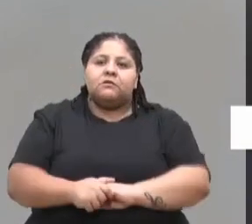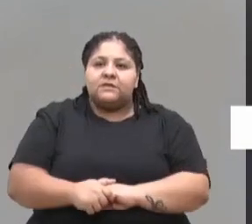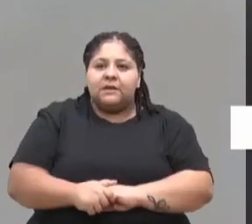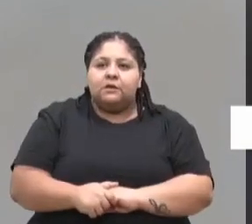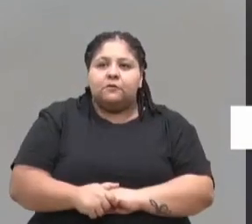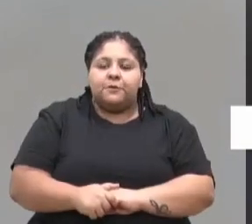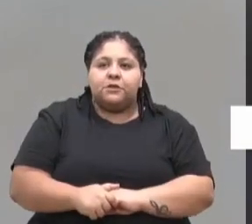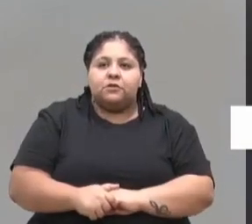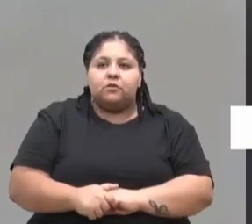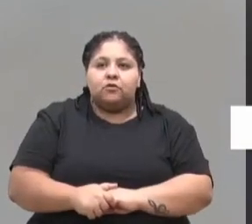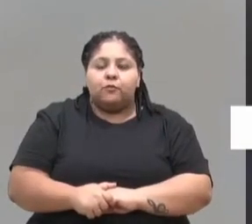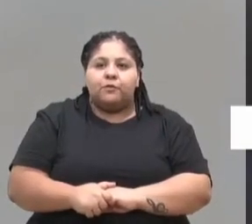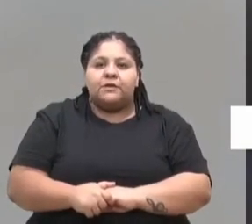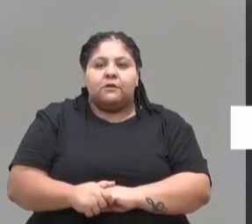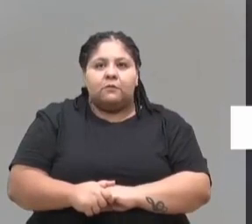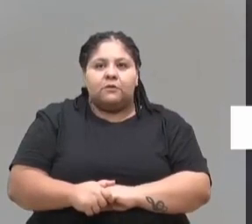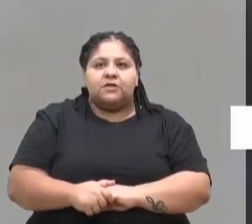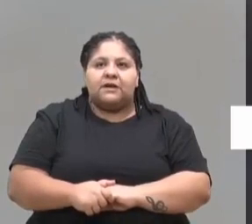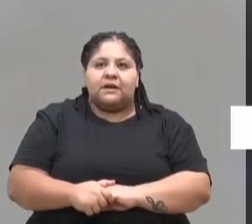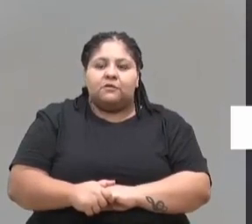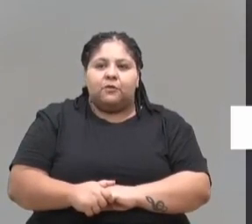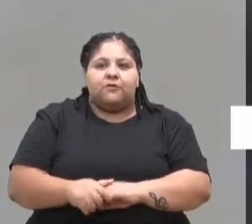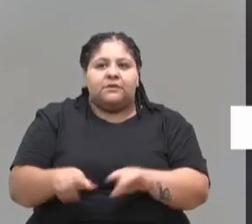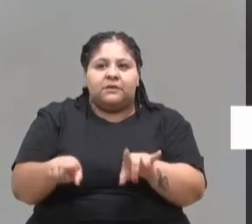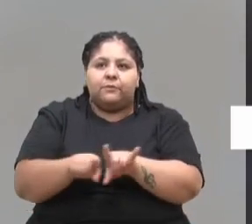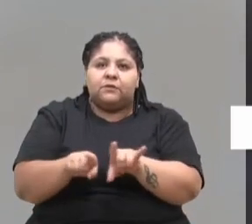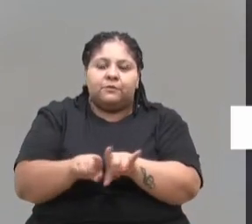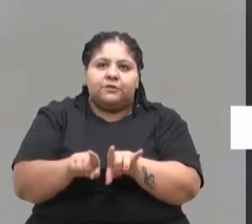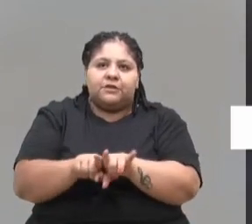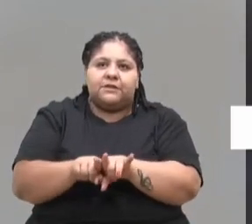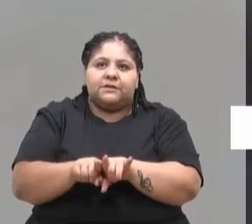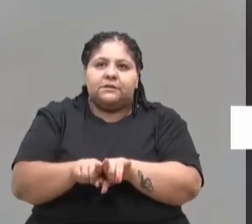criação da Secretaria, né, de Serviços Públicos.